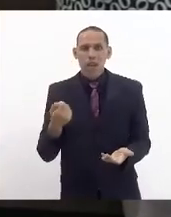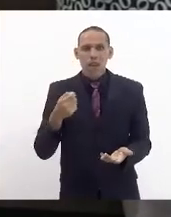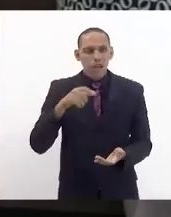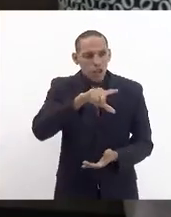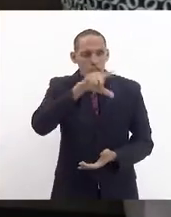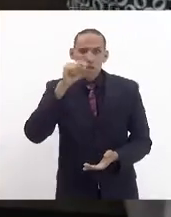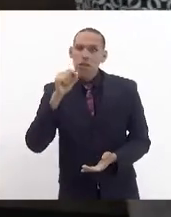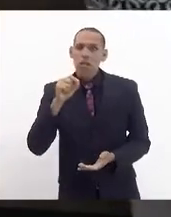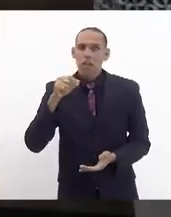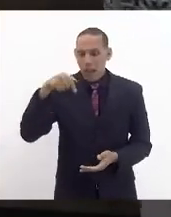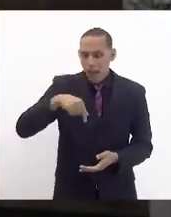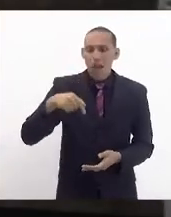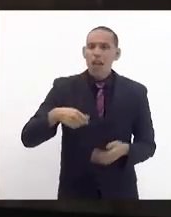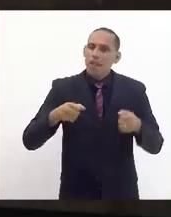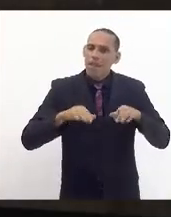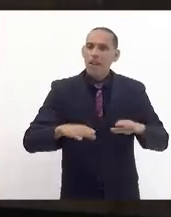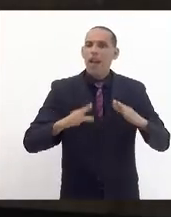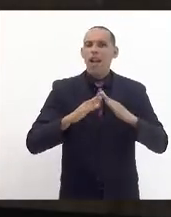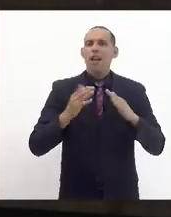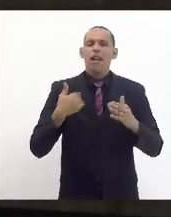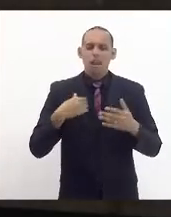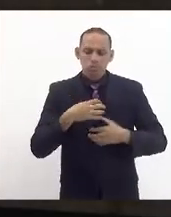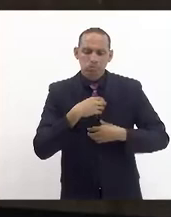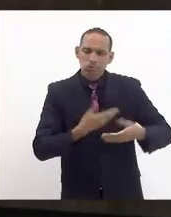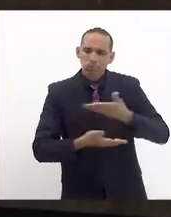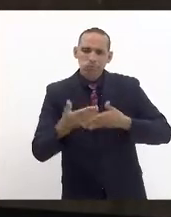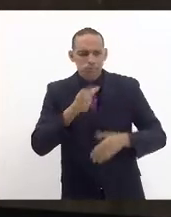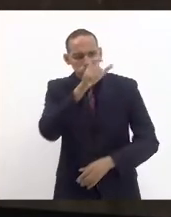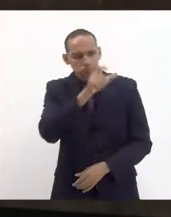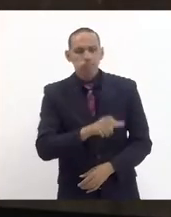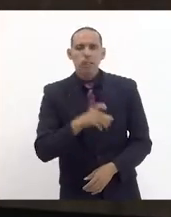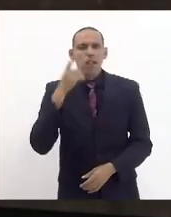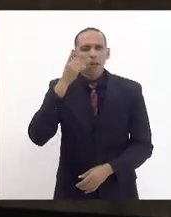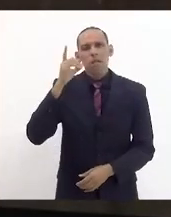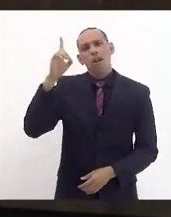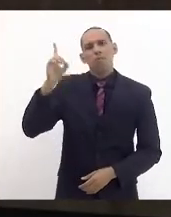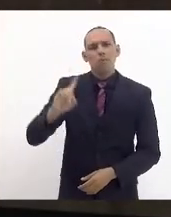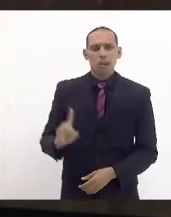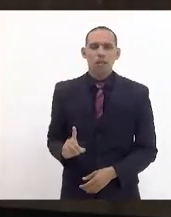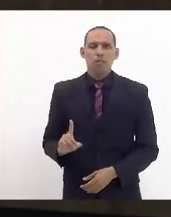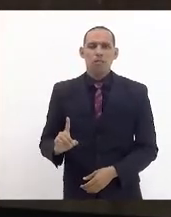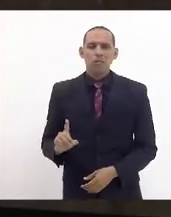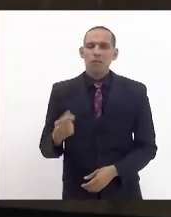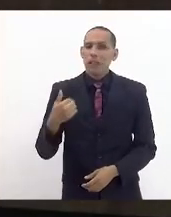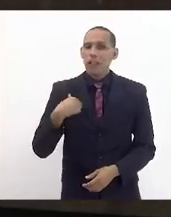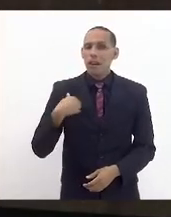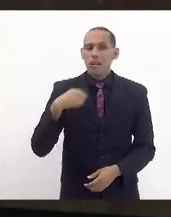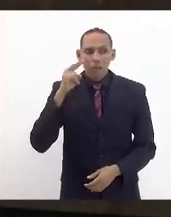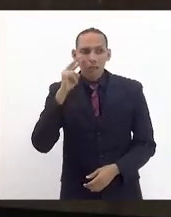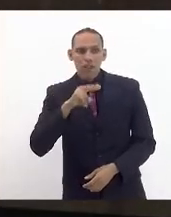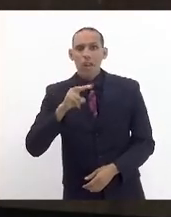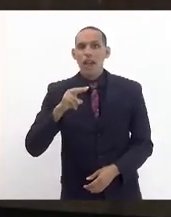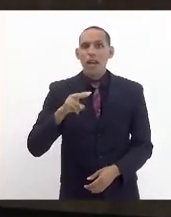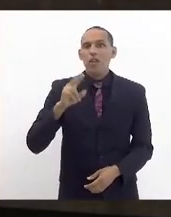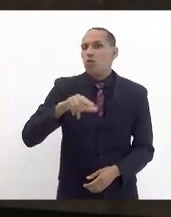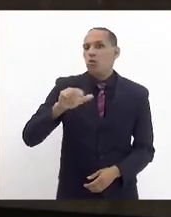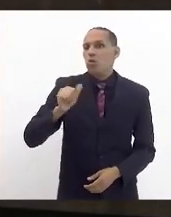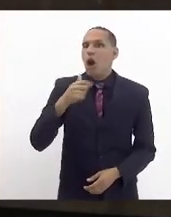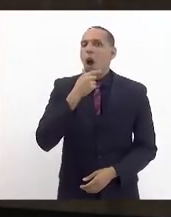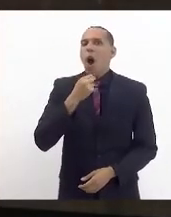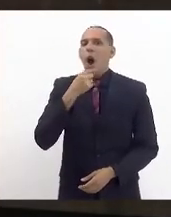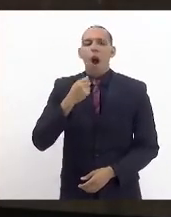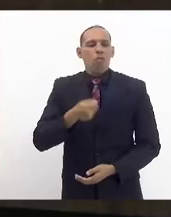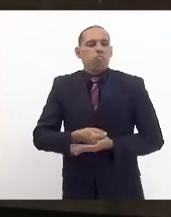nessa casa, então deixar minha solidariedade à deputada Dani Monteiro. Eu nunca vi nenhum machão